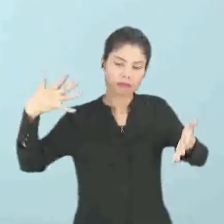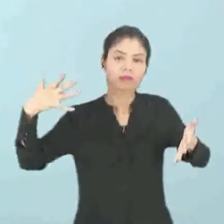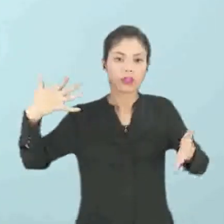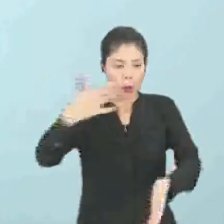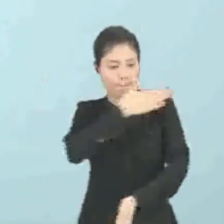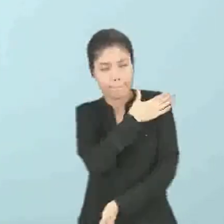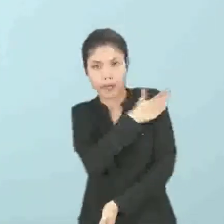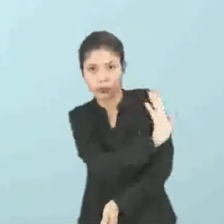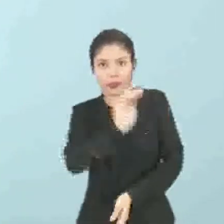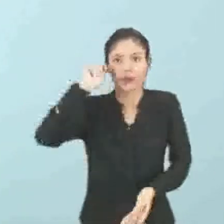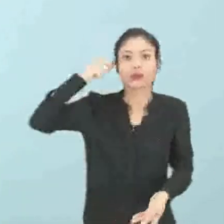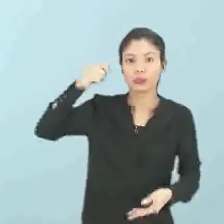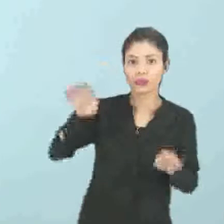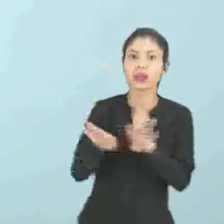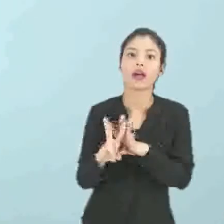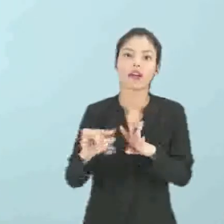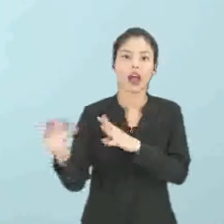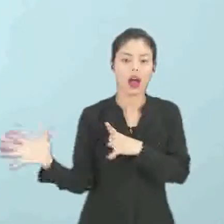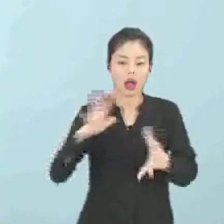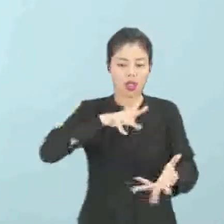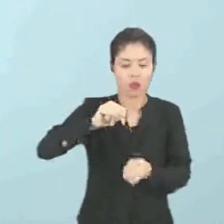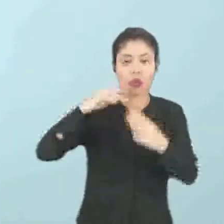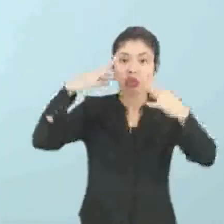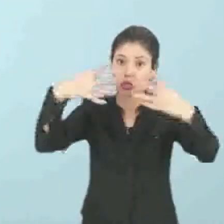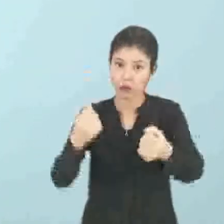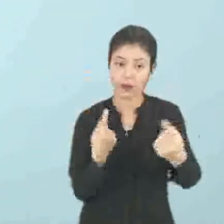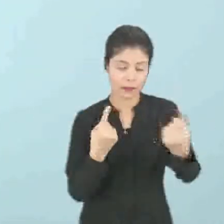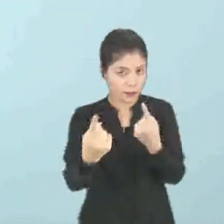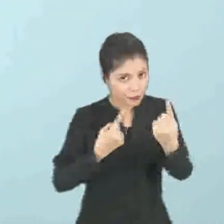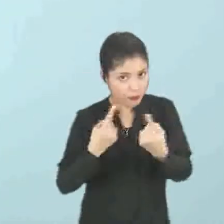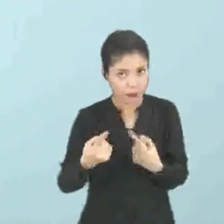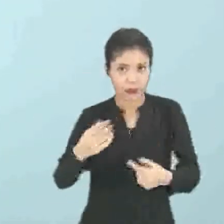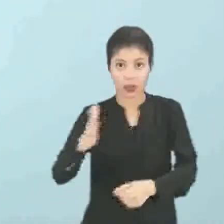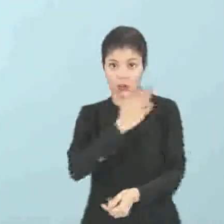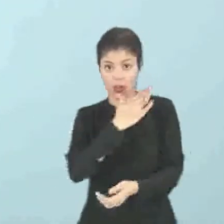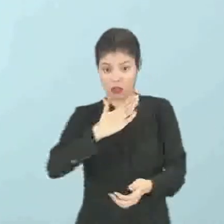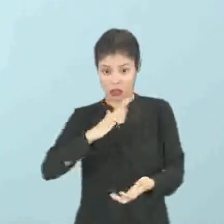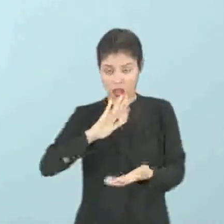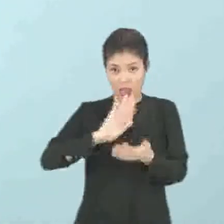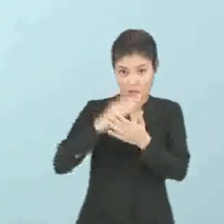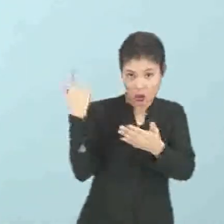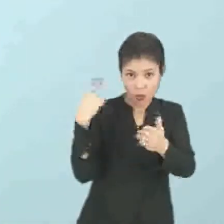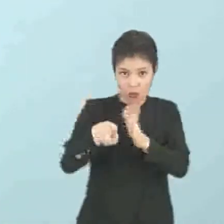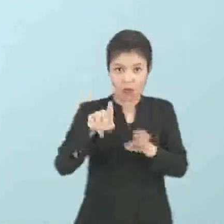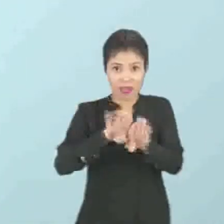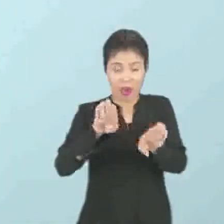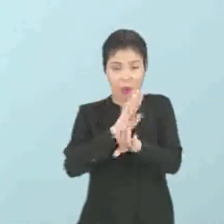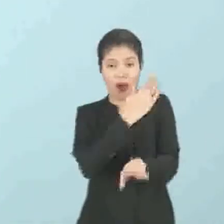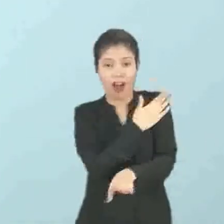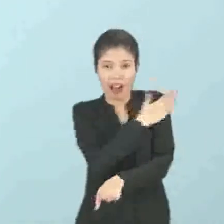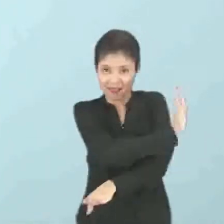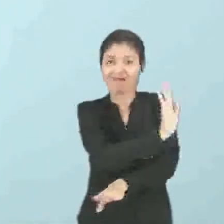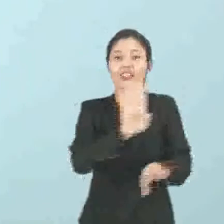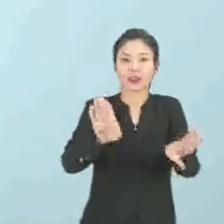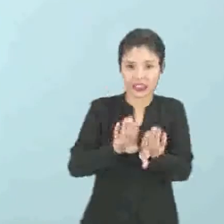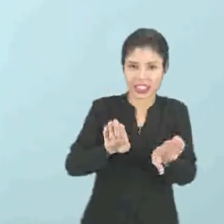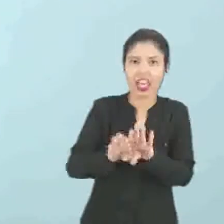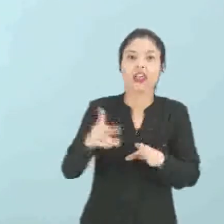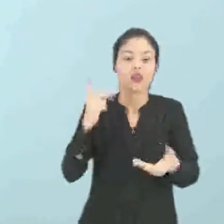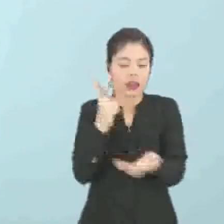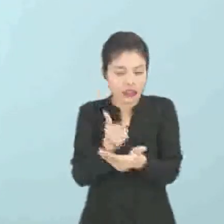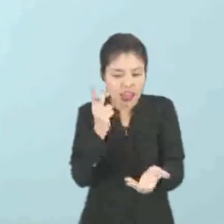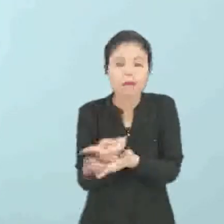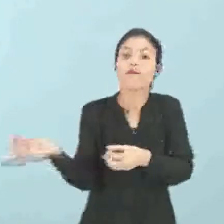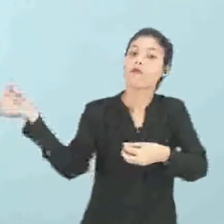vem acontecendo no mundo inteiro. Então, esse debate contra o racismo, ele acaba por retornando, tá, pessoal, nesse